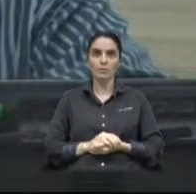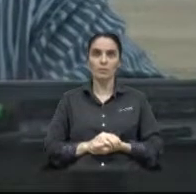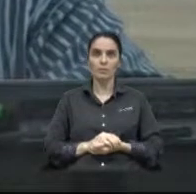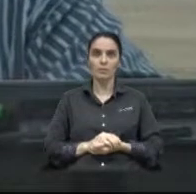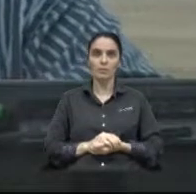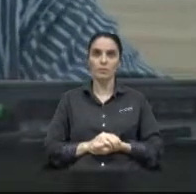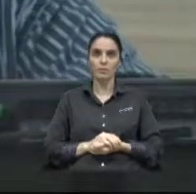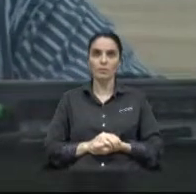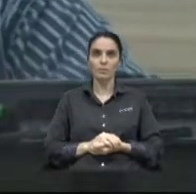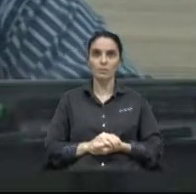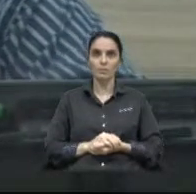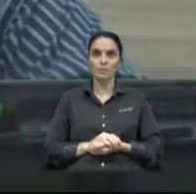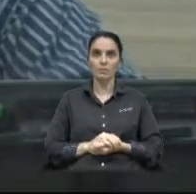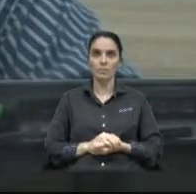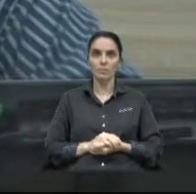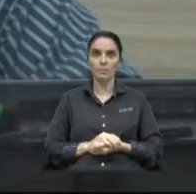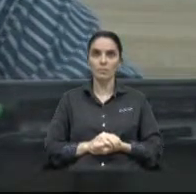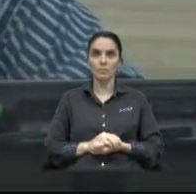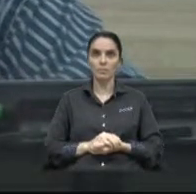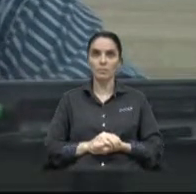Nogueira.